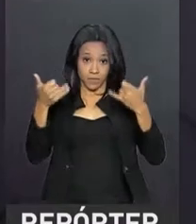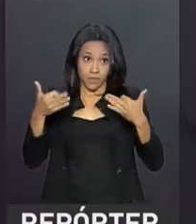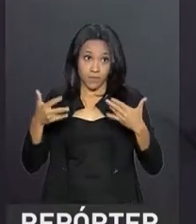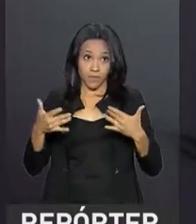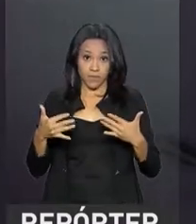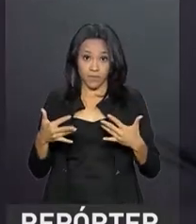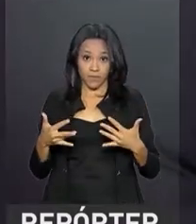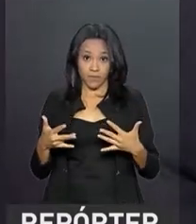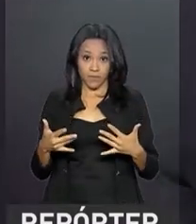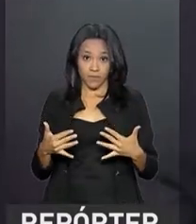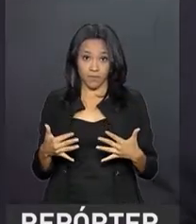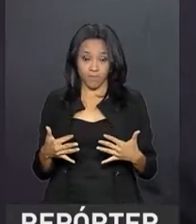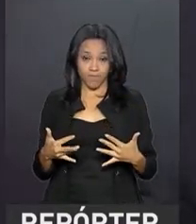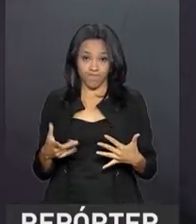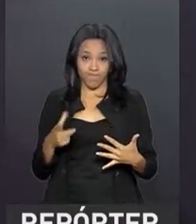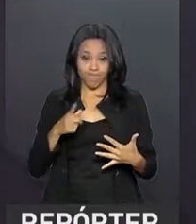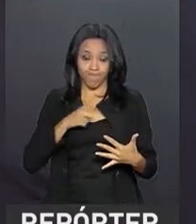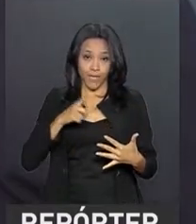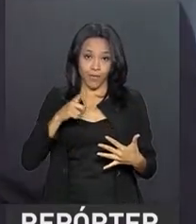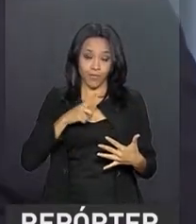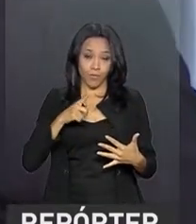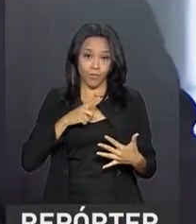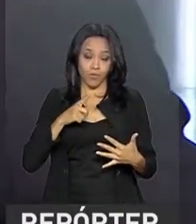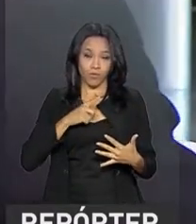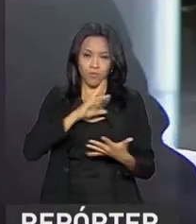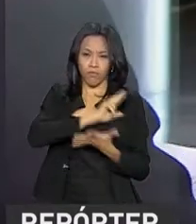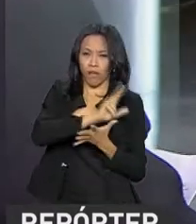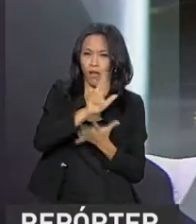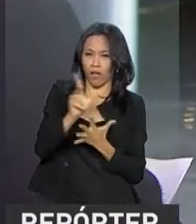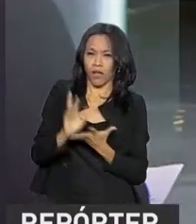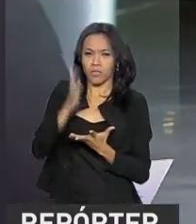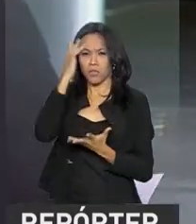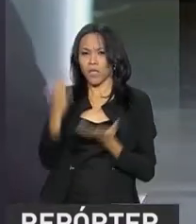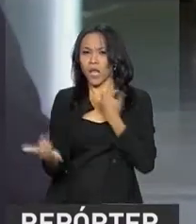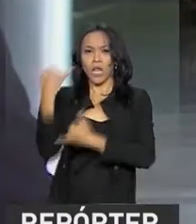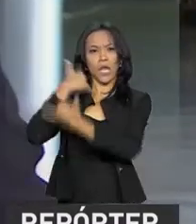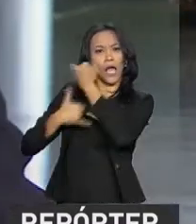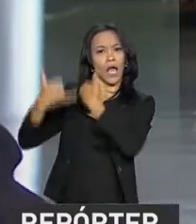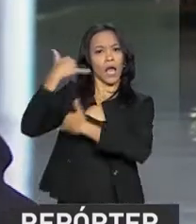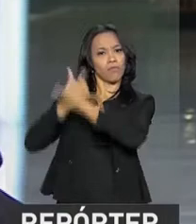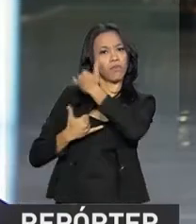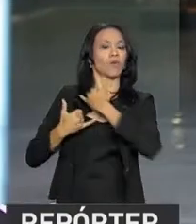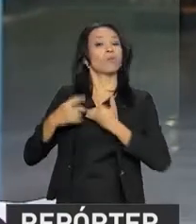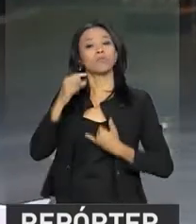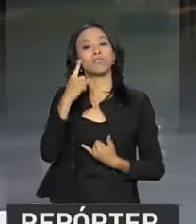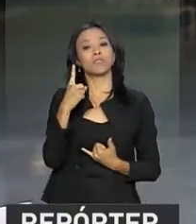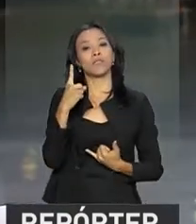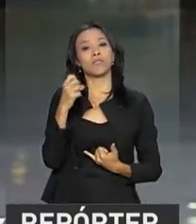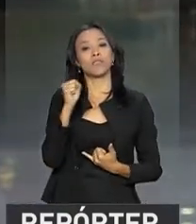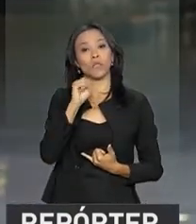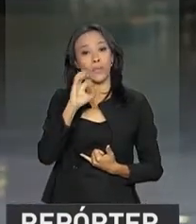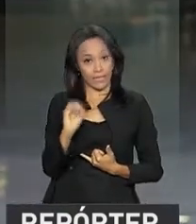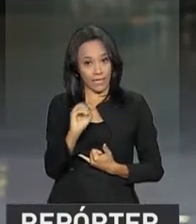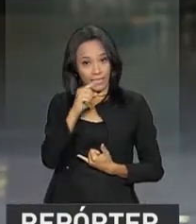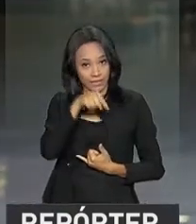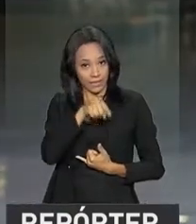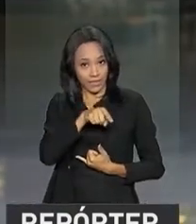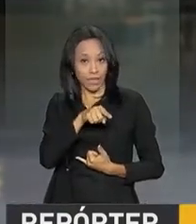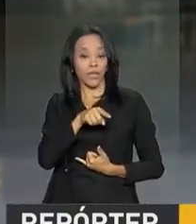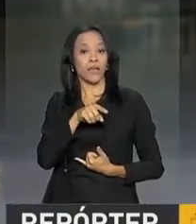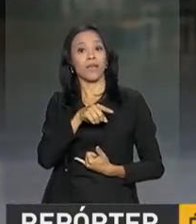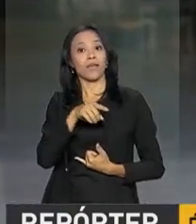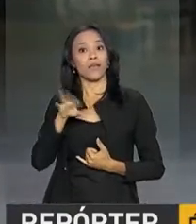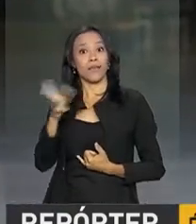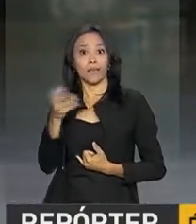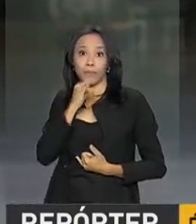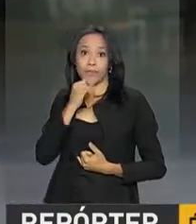nós notamos um grande quantidade de de pessoas que ligaram para o 180 na realidade queria fazer uma denúncia de violação de direito humano